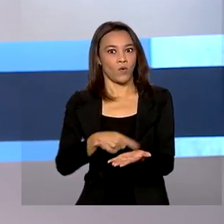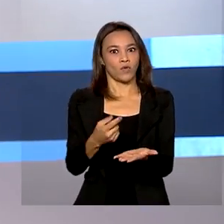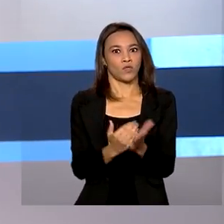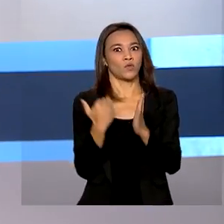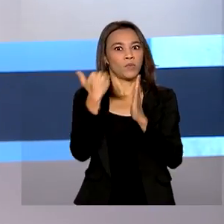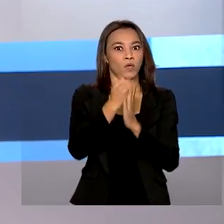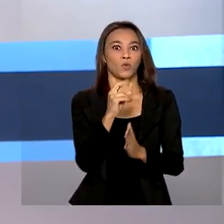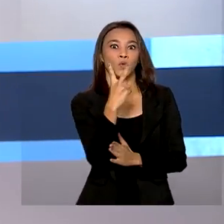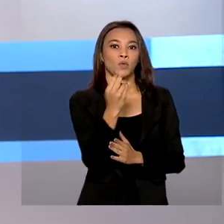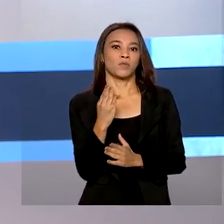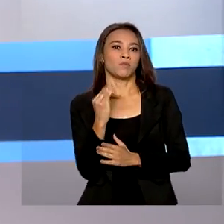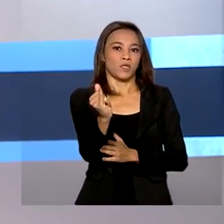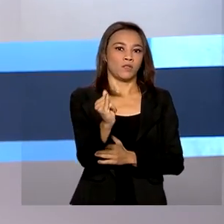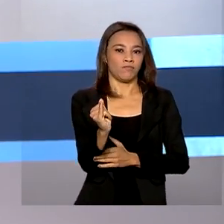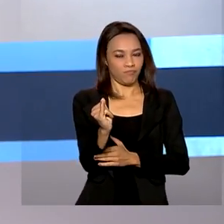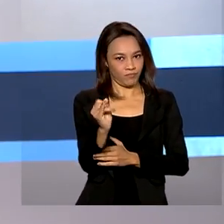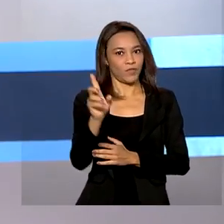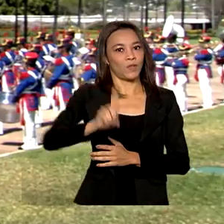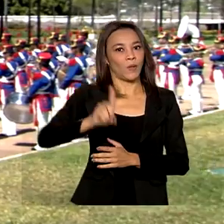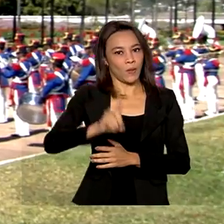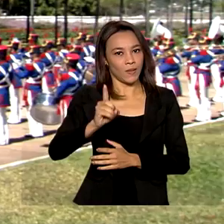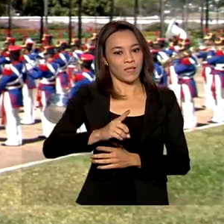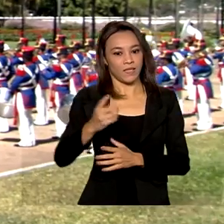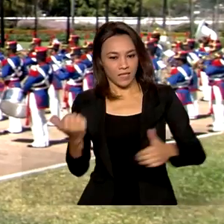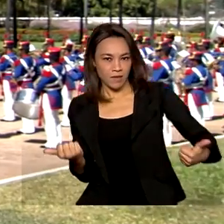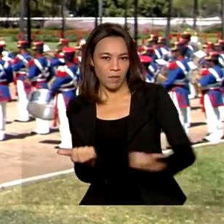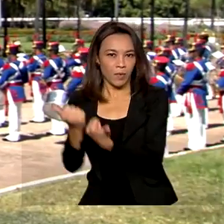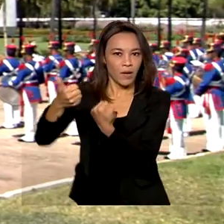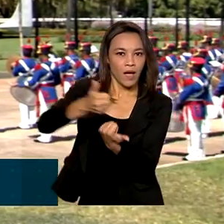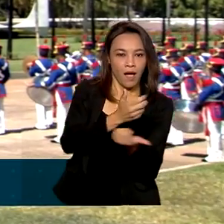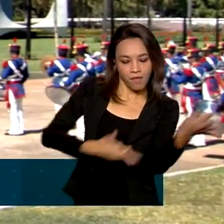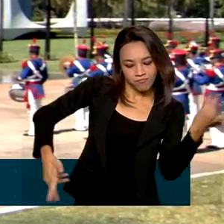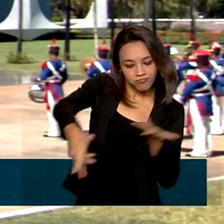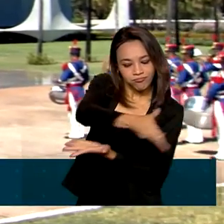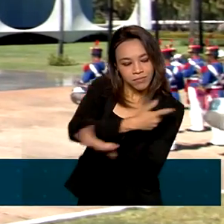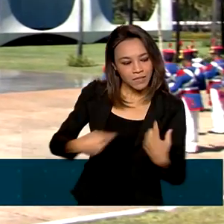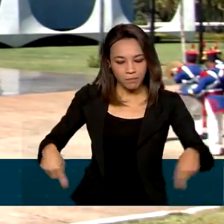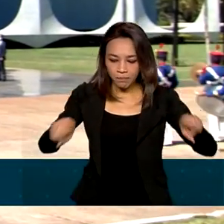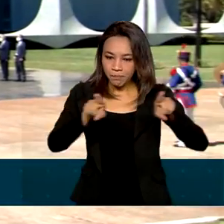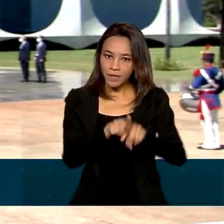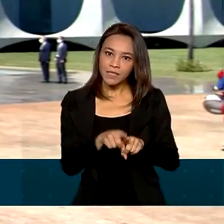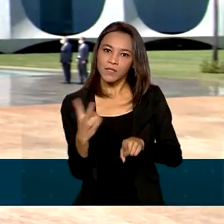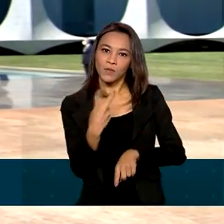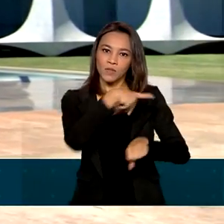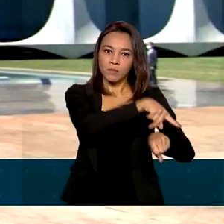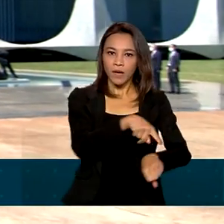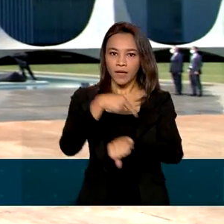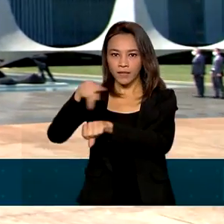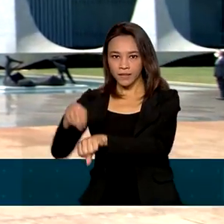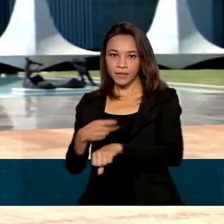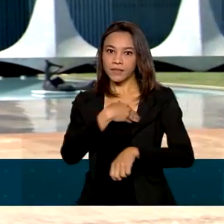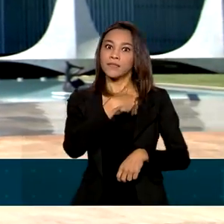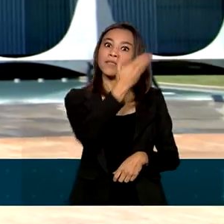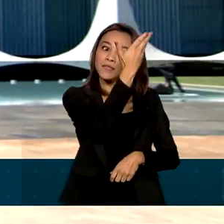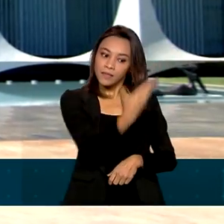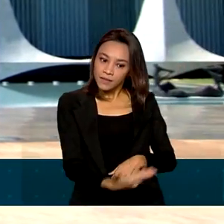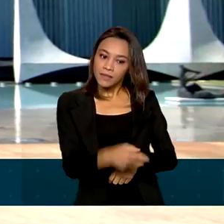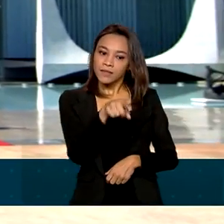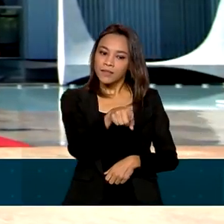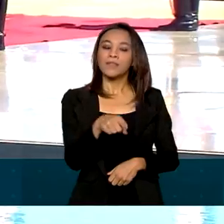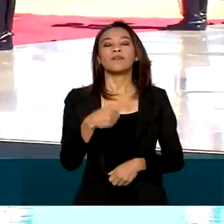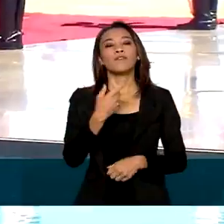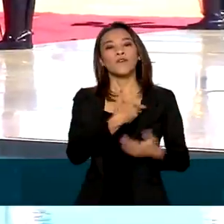Dois Bilhões de Dólares e para reforçar esta parceria ou presidente de Portugal Marcelo Rebelo de Sousa Foi